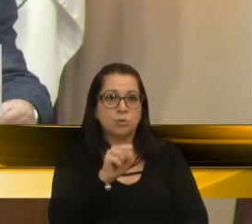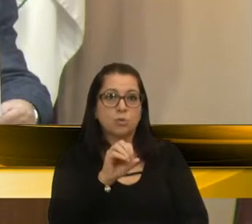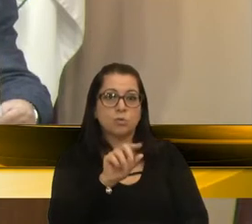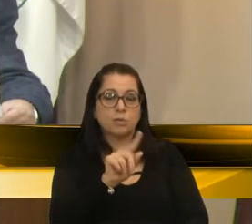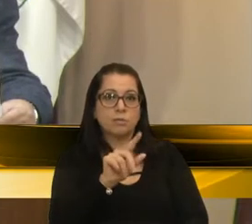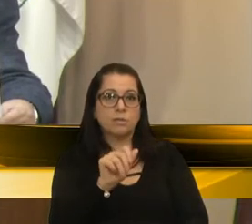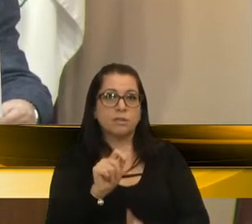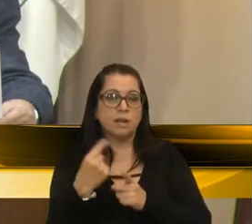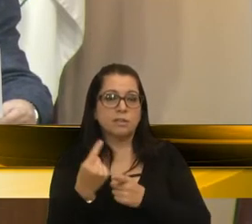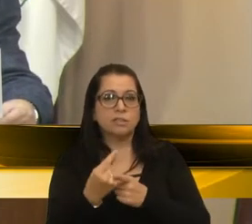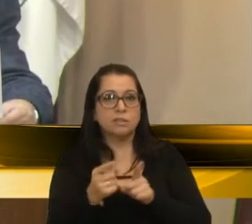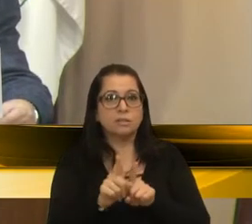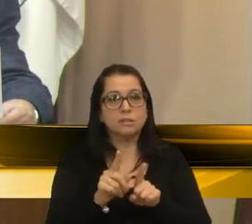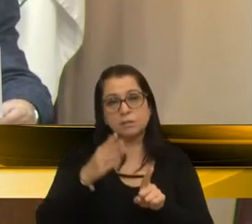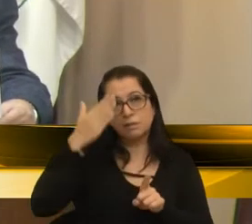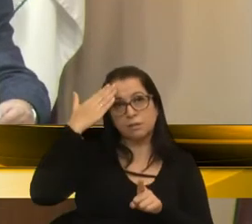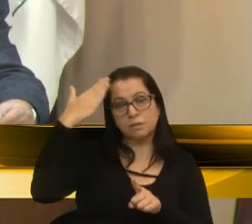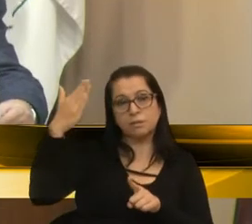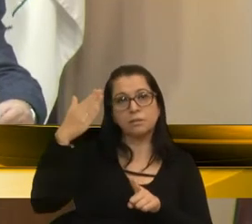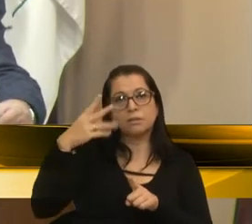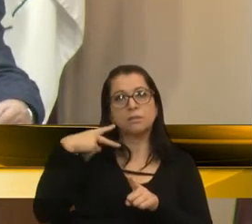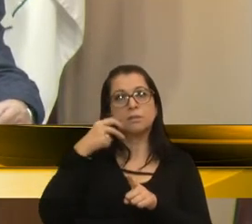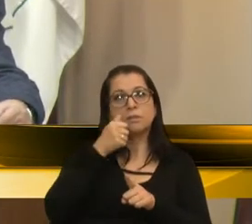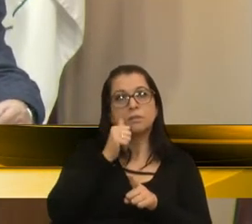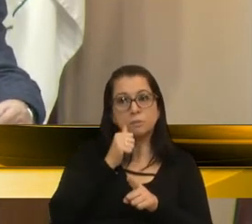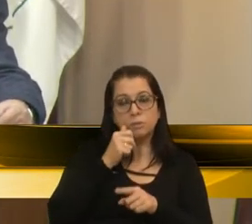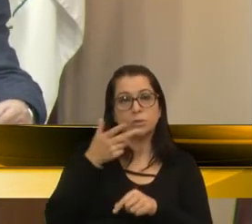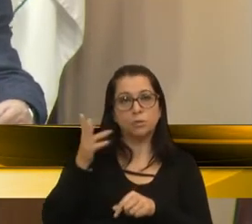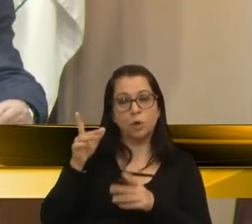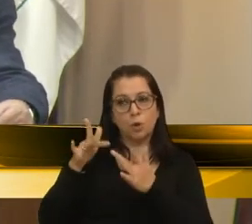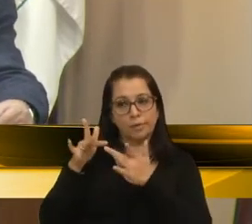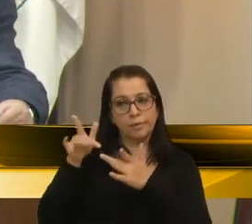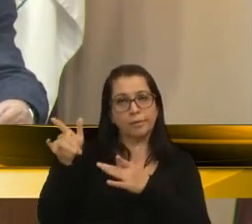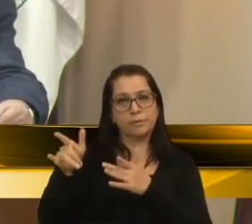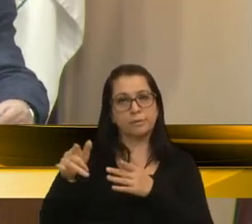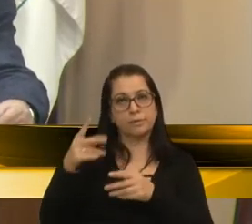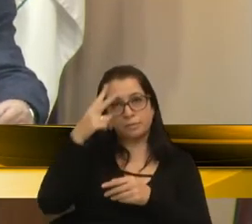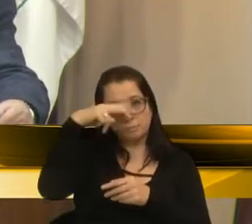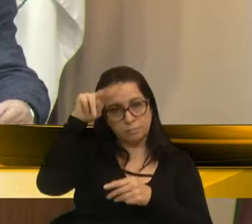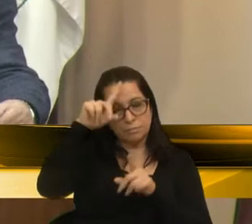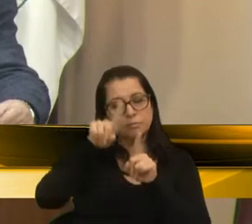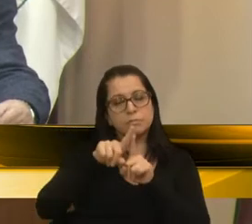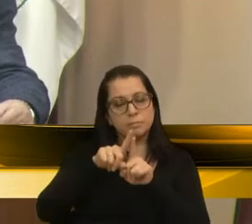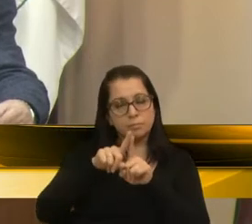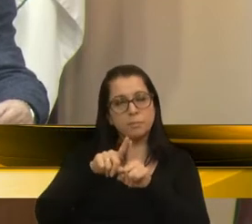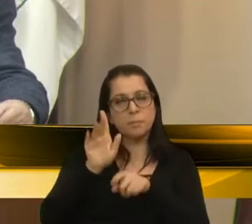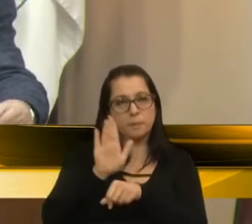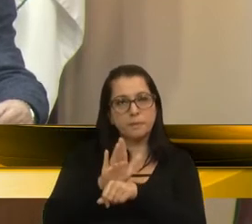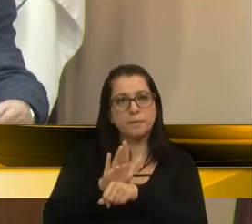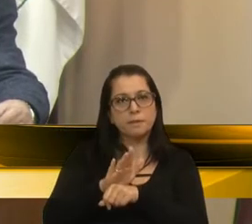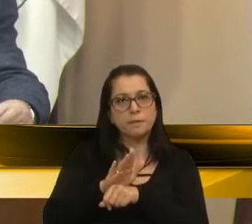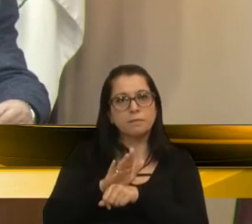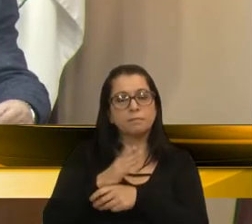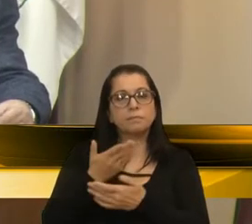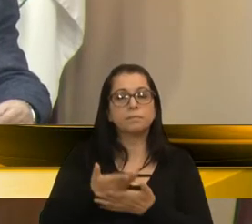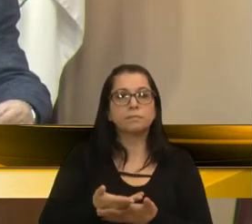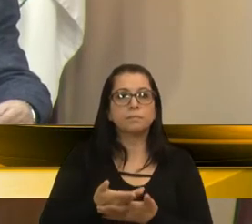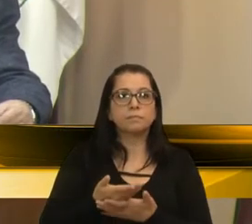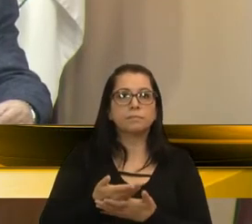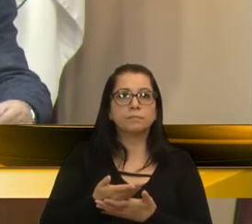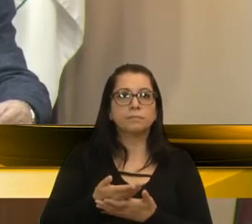até agradecer à vereadora Paula pela sua intervenção, que fez o contato, o vereador Edson também, do ponto de vista de